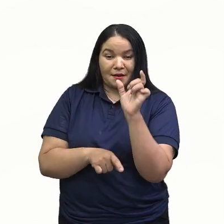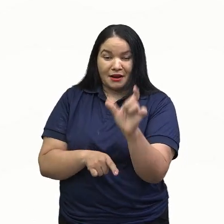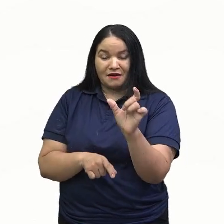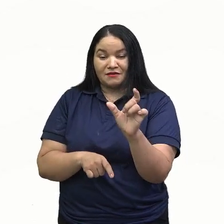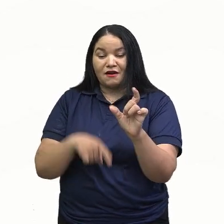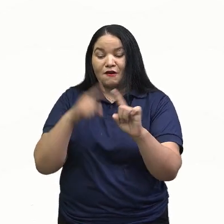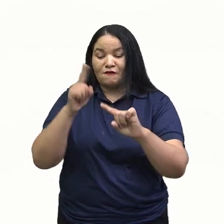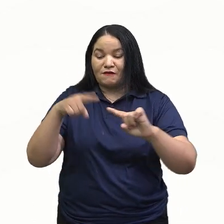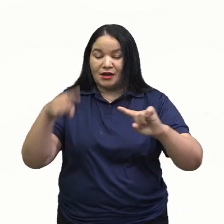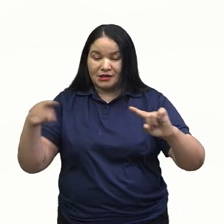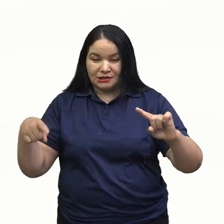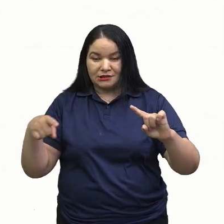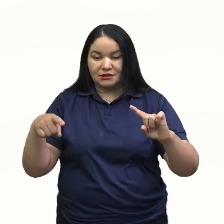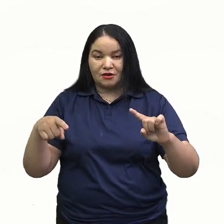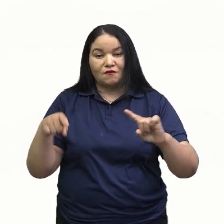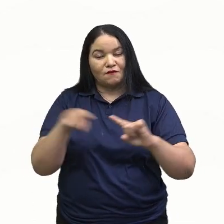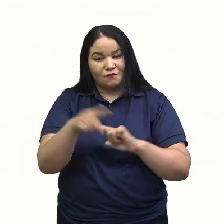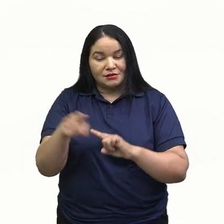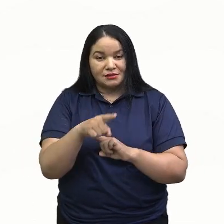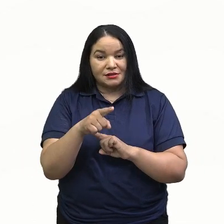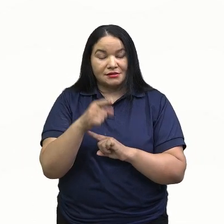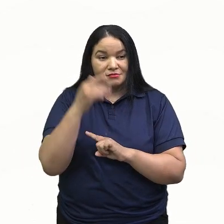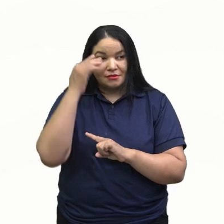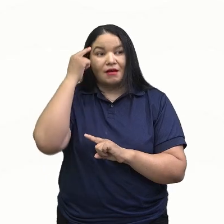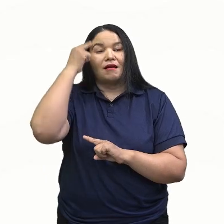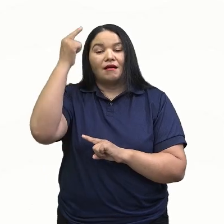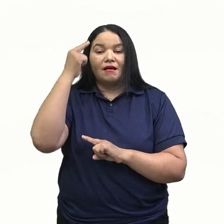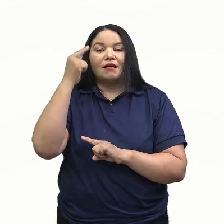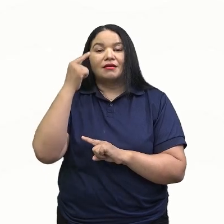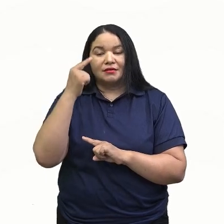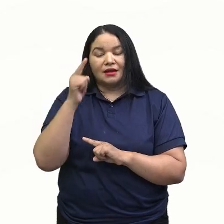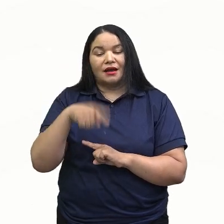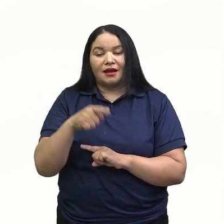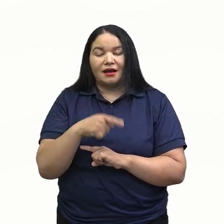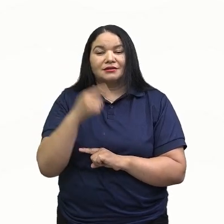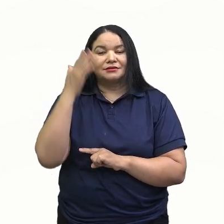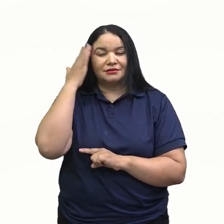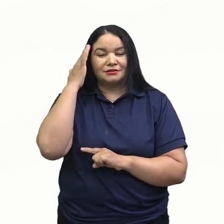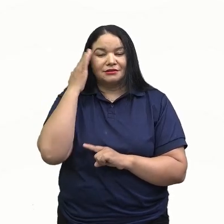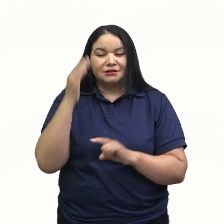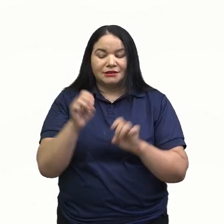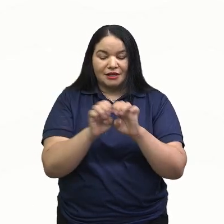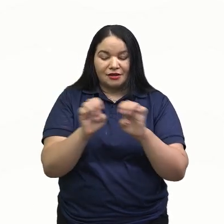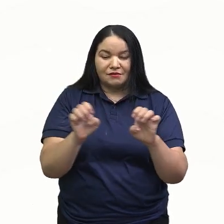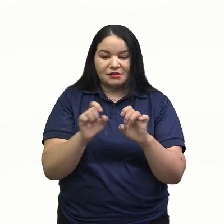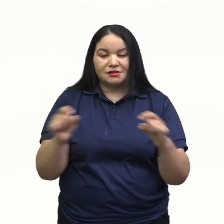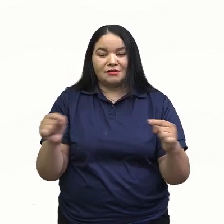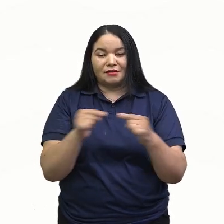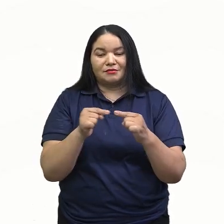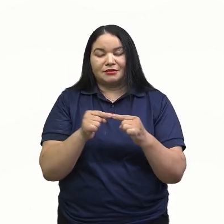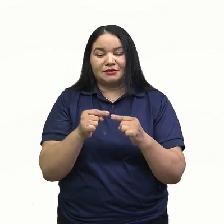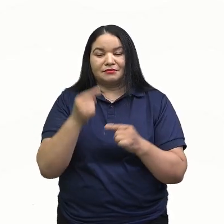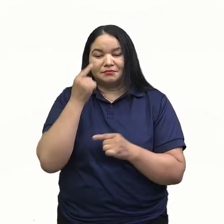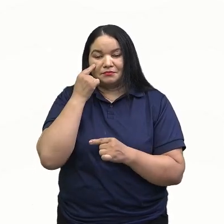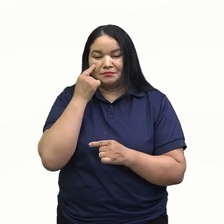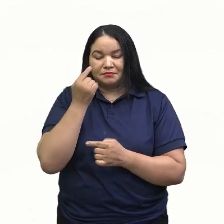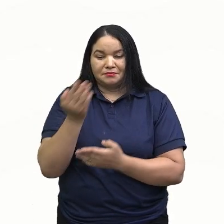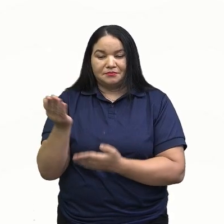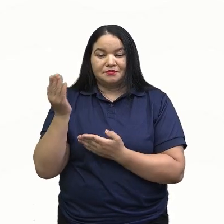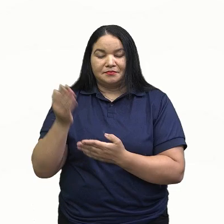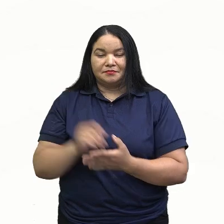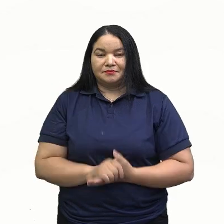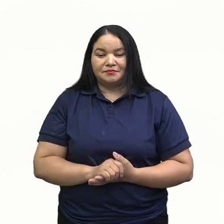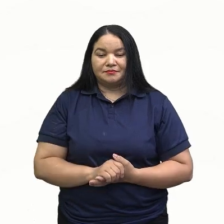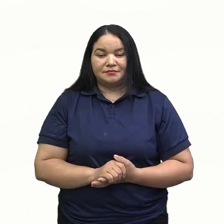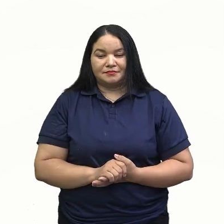palavra variação, você já sabe qual é a equação que eu vou usar. A variação de temperatura